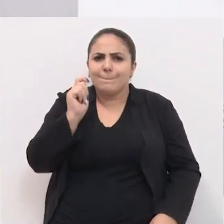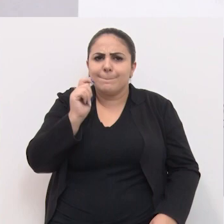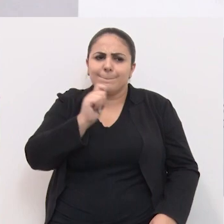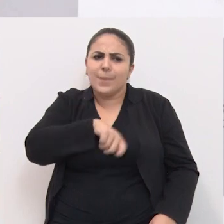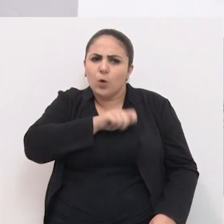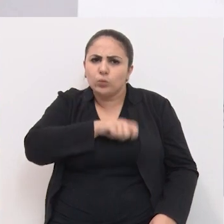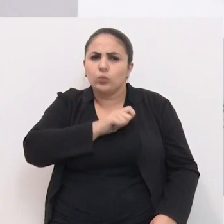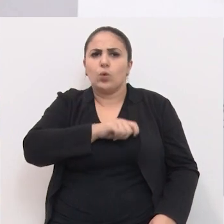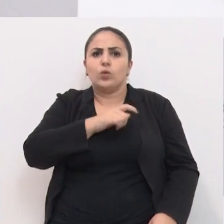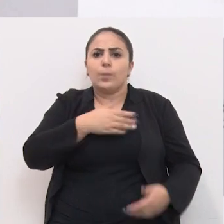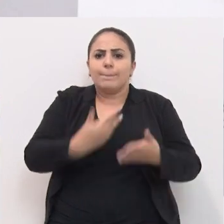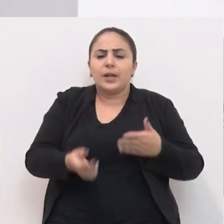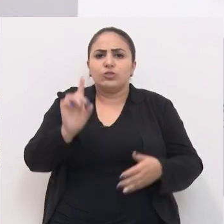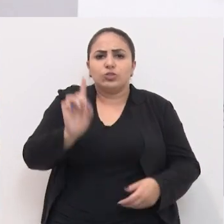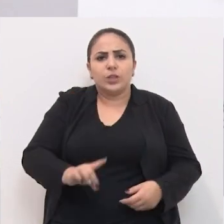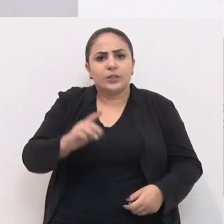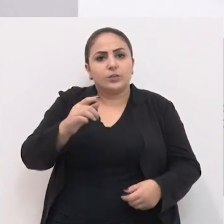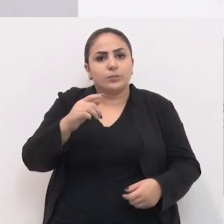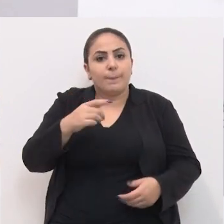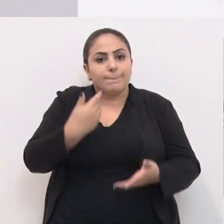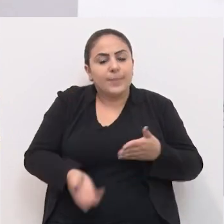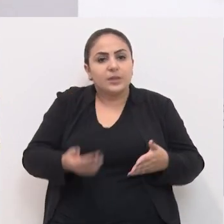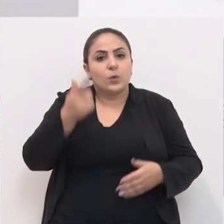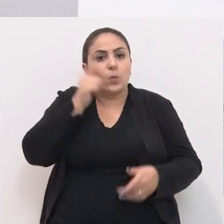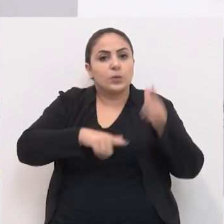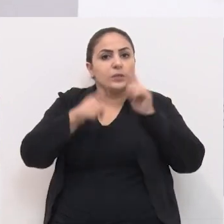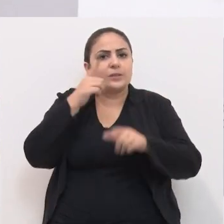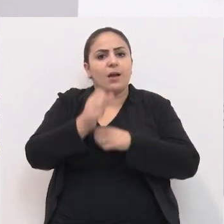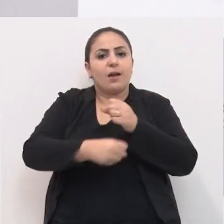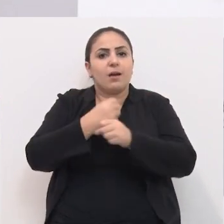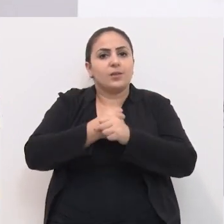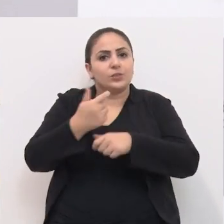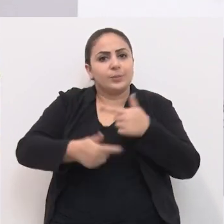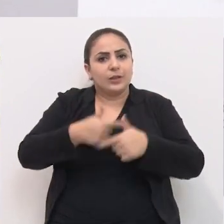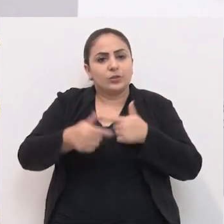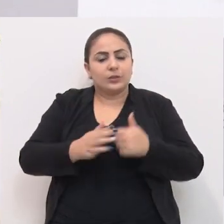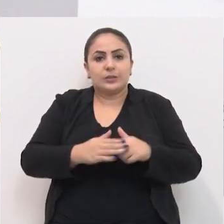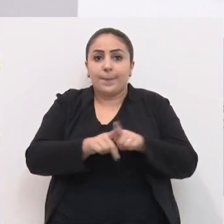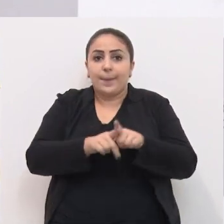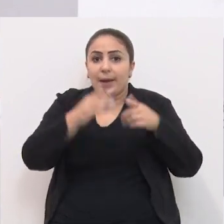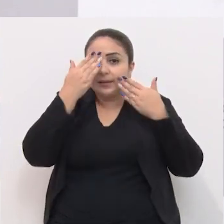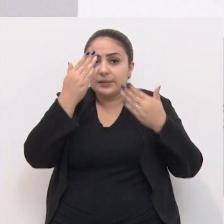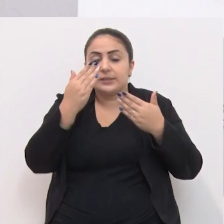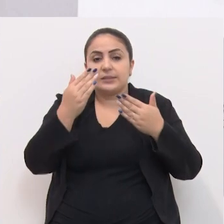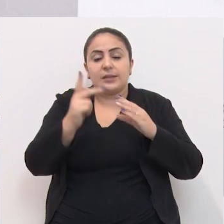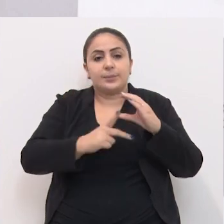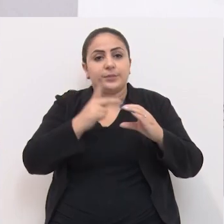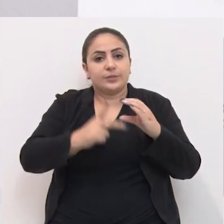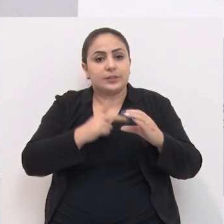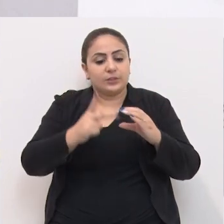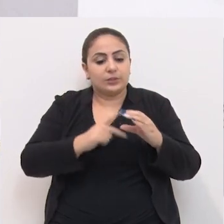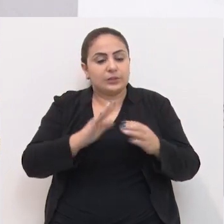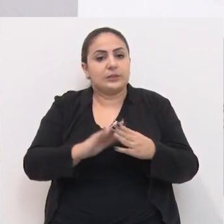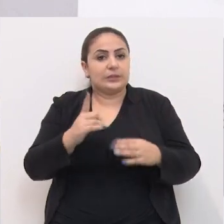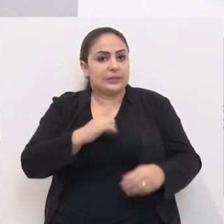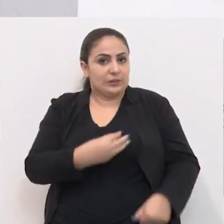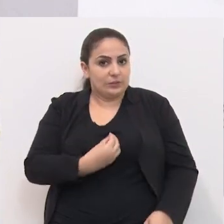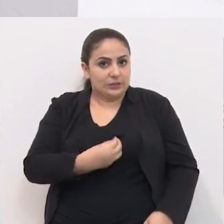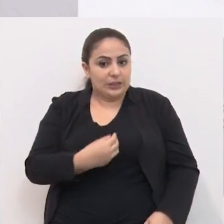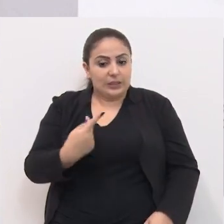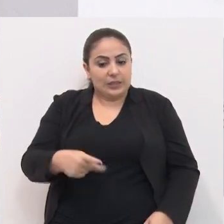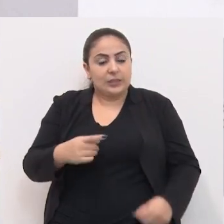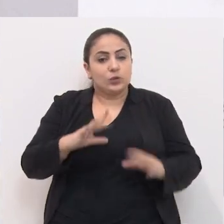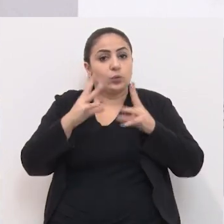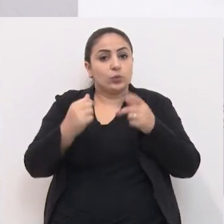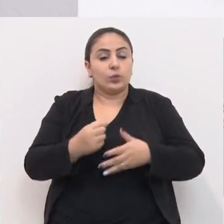vamos intensificar nossas mobilizações para que os deputados vejam lá da tribuna que realmente eles estão votando alguma coisa que não vai prejudicar só o